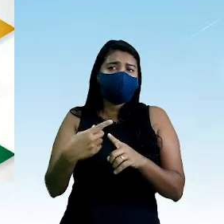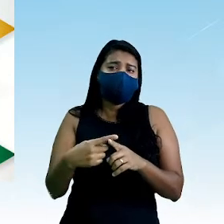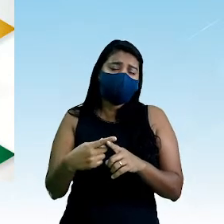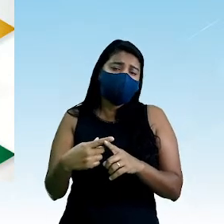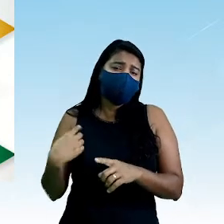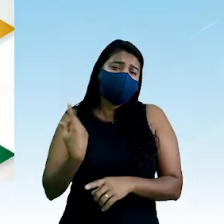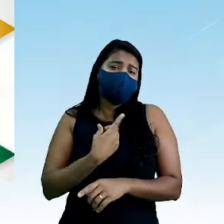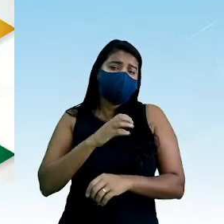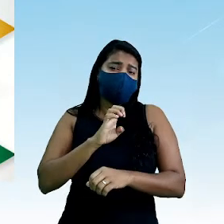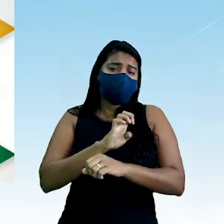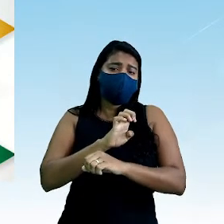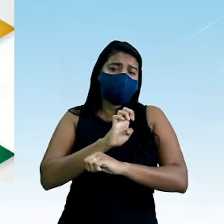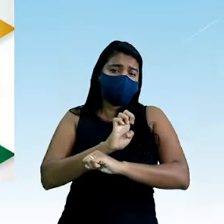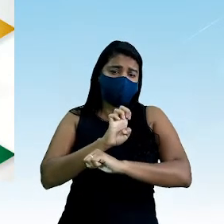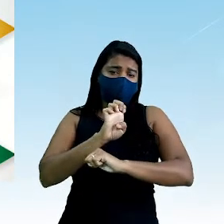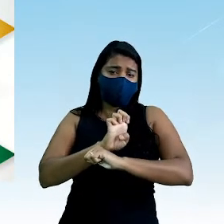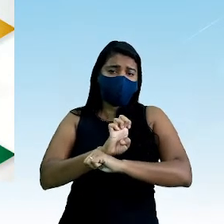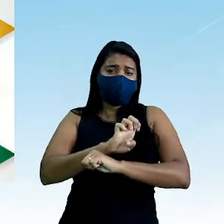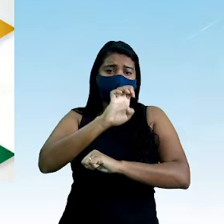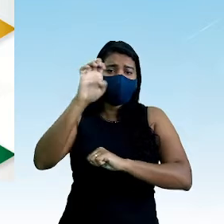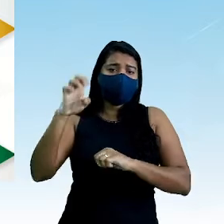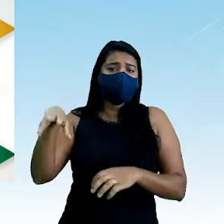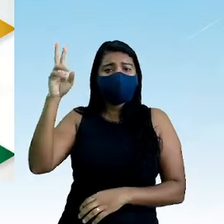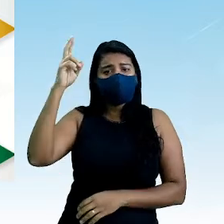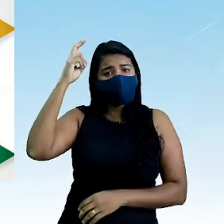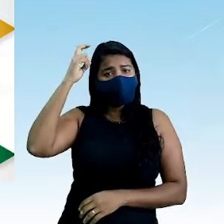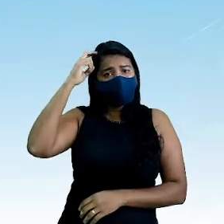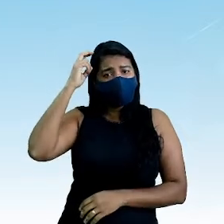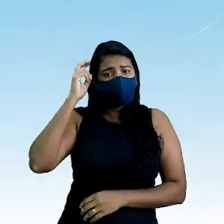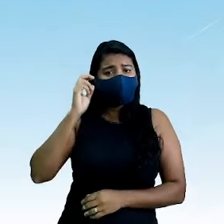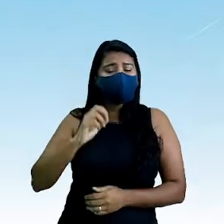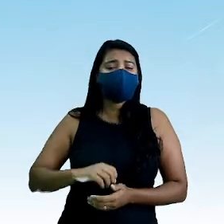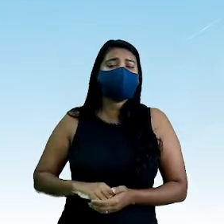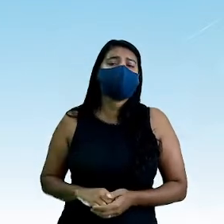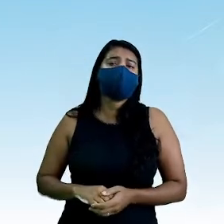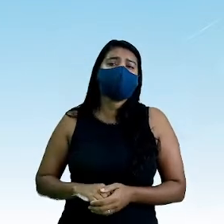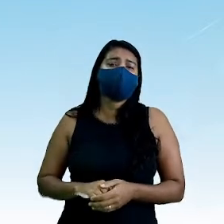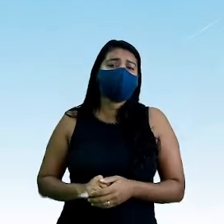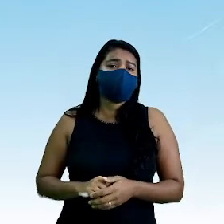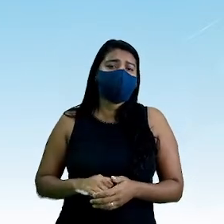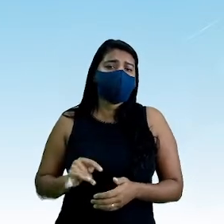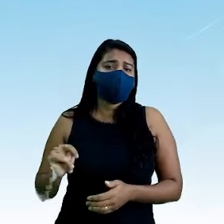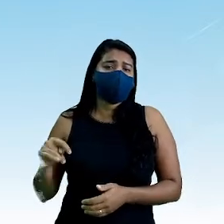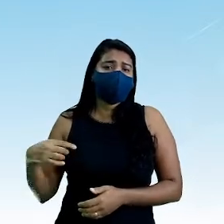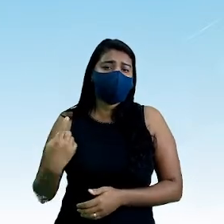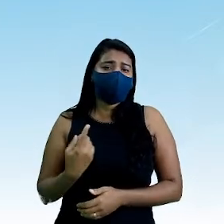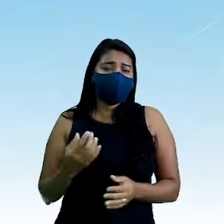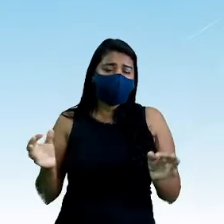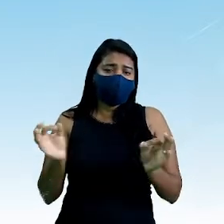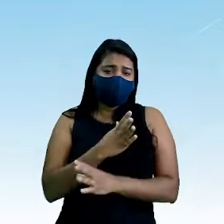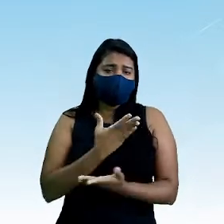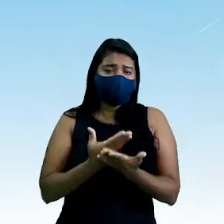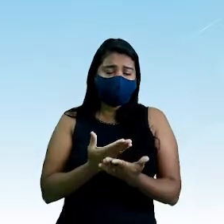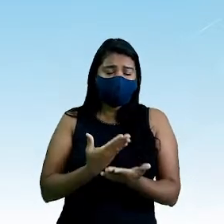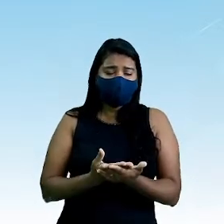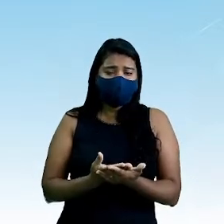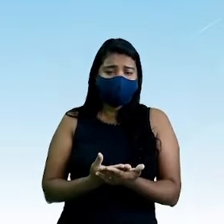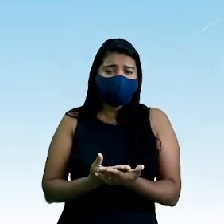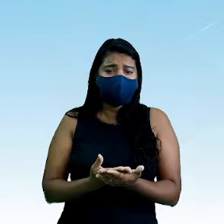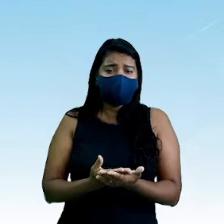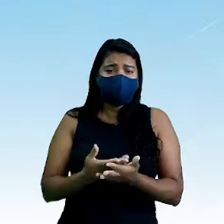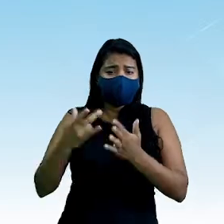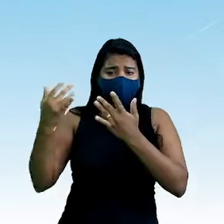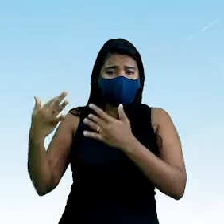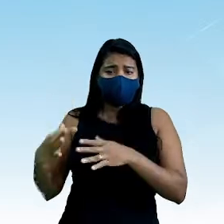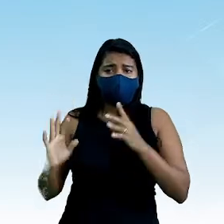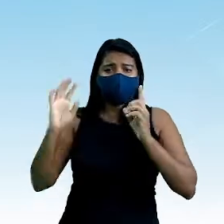nosso estado, né, para a nossa cultura, para a nossa identidade, né, cultural. Então, a nossa aula está se encerrando, a gente estudou um pouquinho, né, sobre o